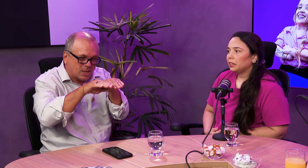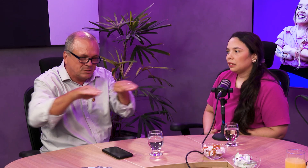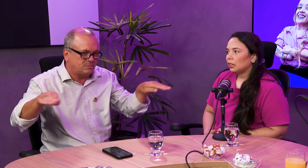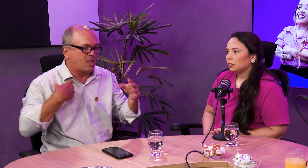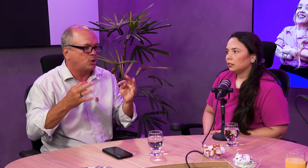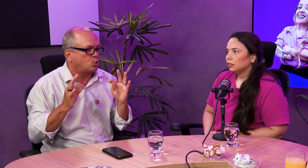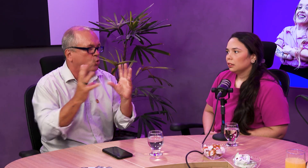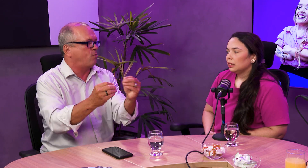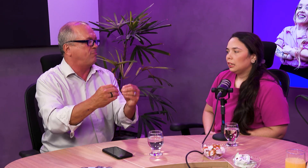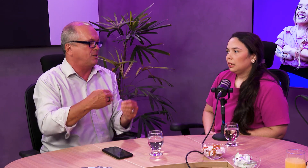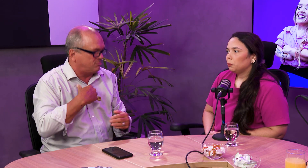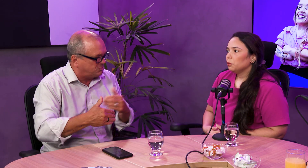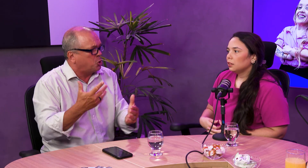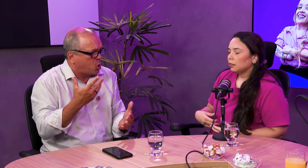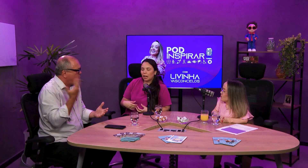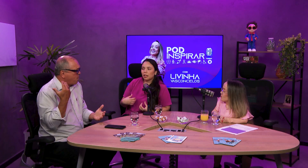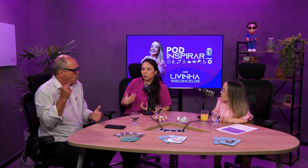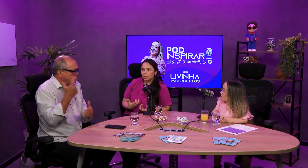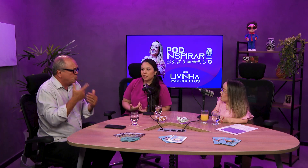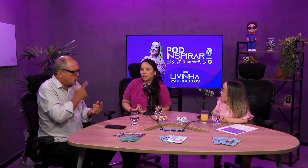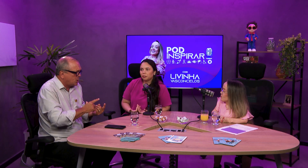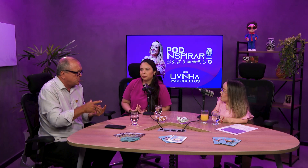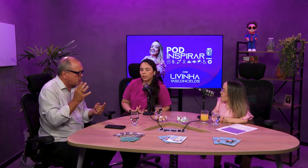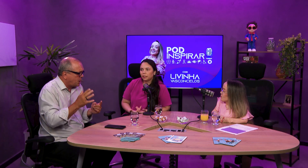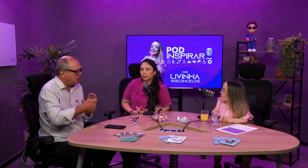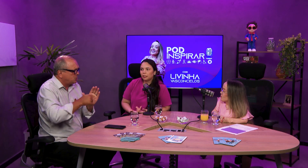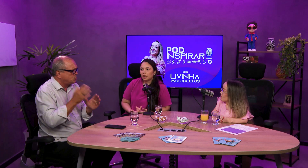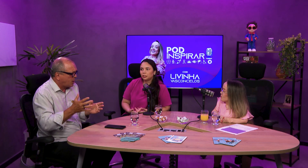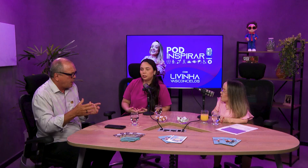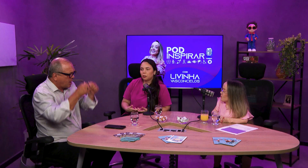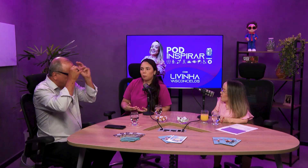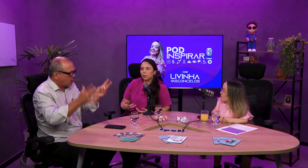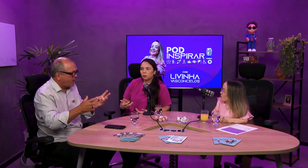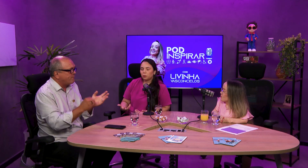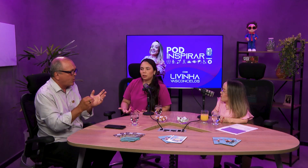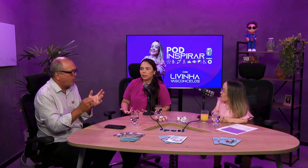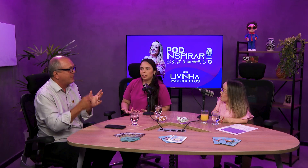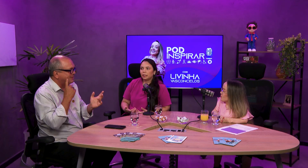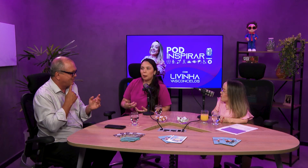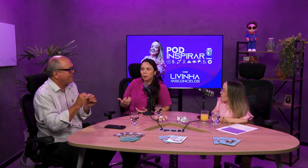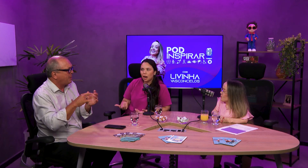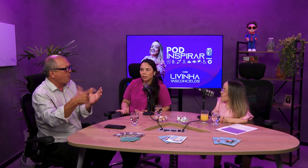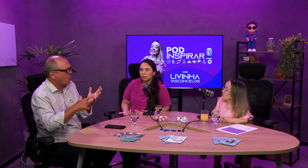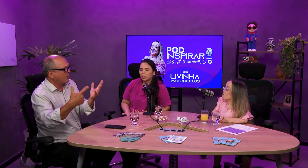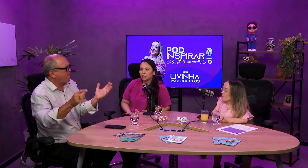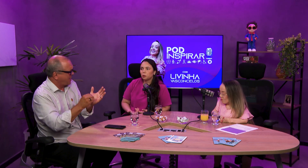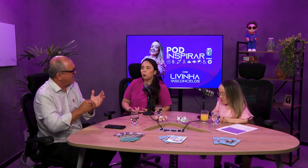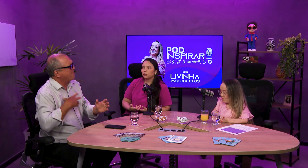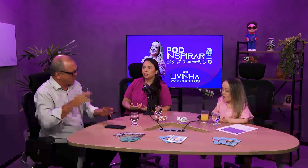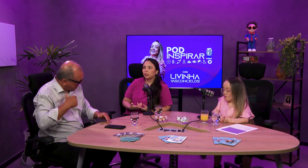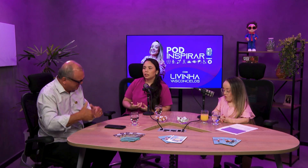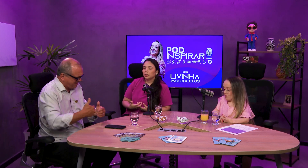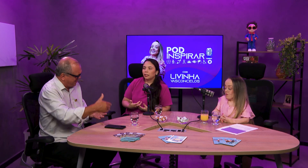ser enfrentada. E a sociedade ainda vê que a gente é uma pessoa, né, incapaz, que a gente